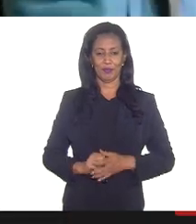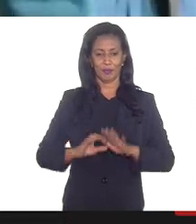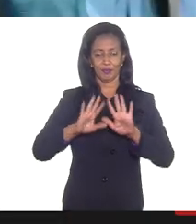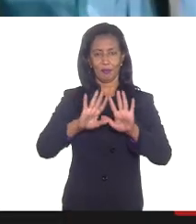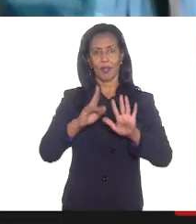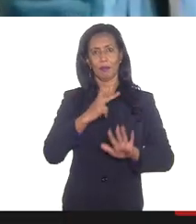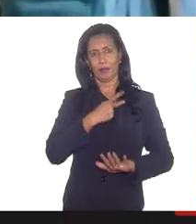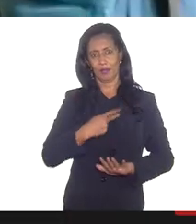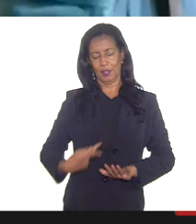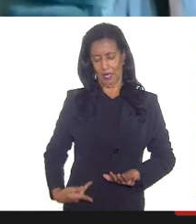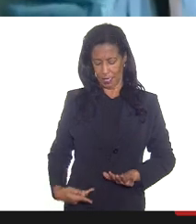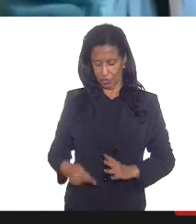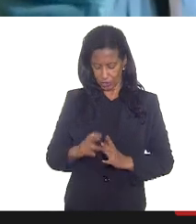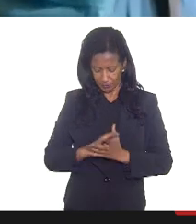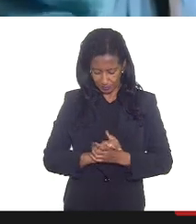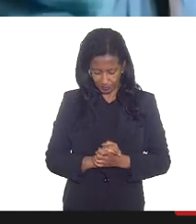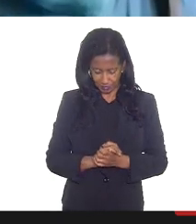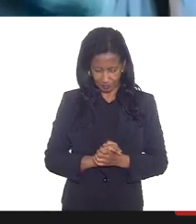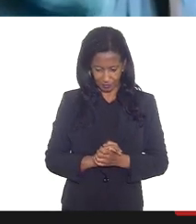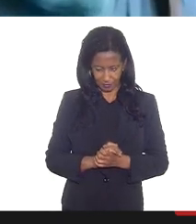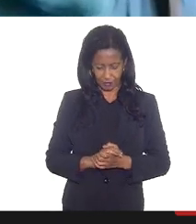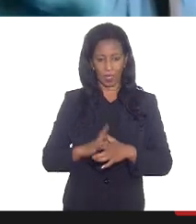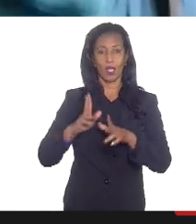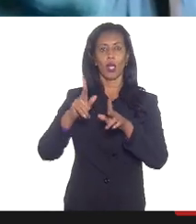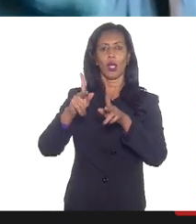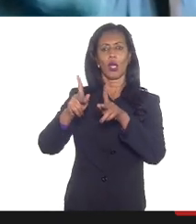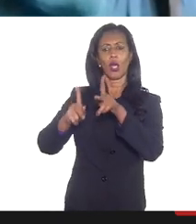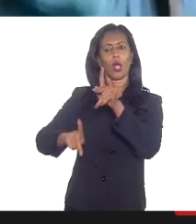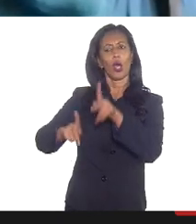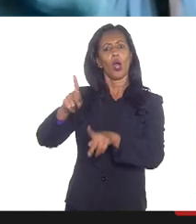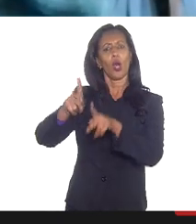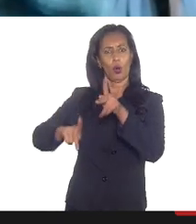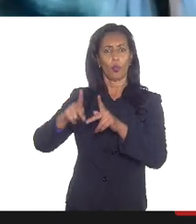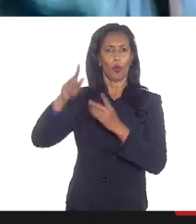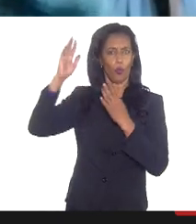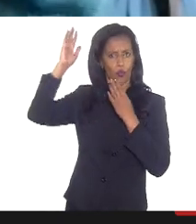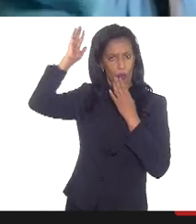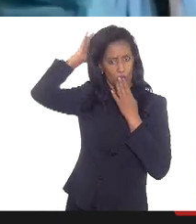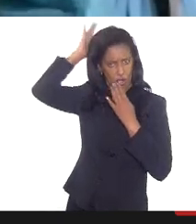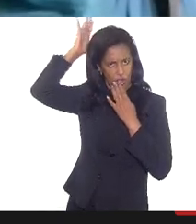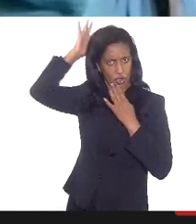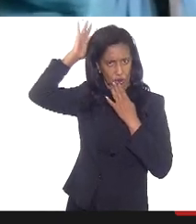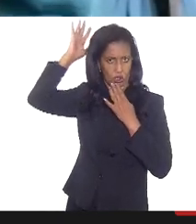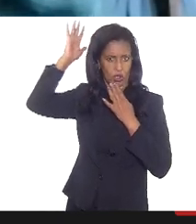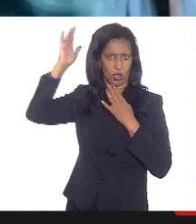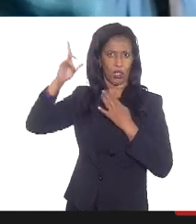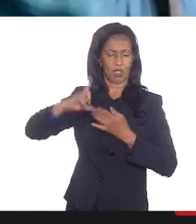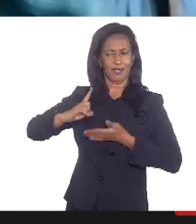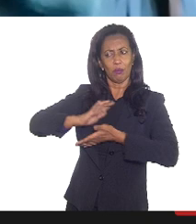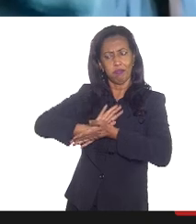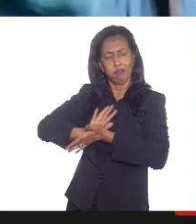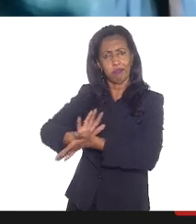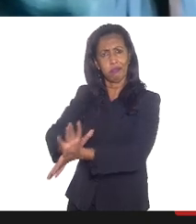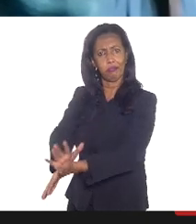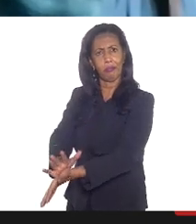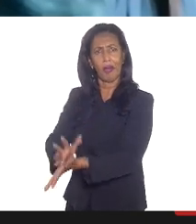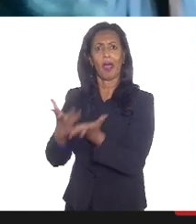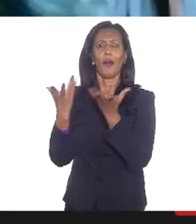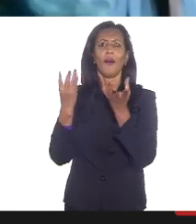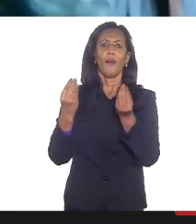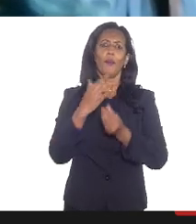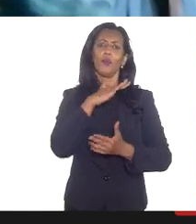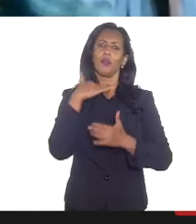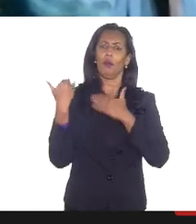Presidente, os povos indígenas têm sido massacrados. Muitas mortes, invasões